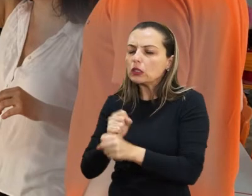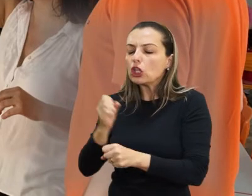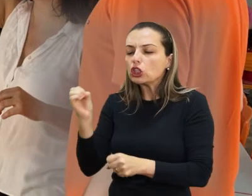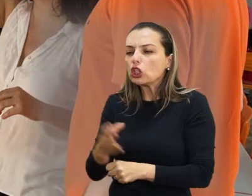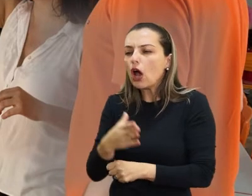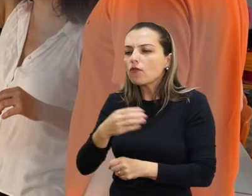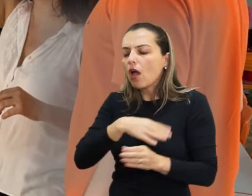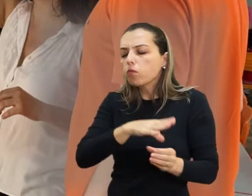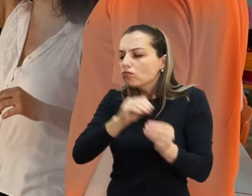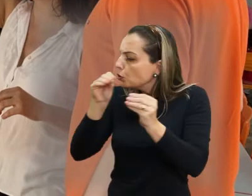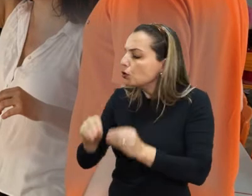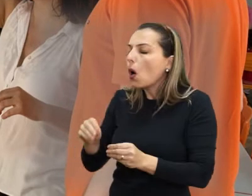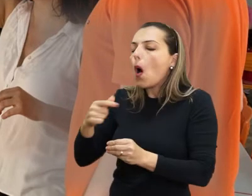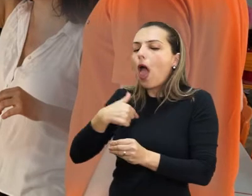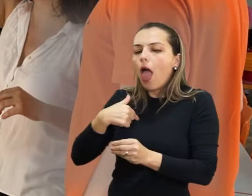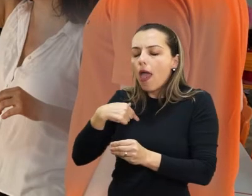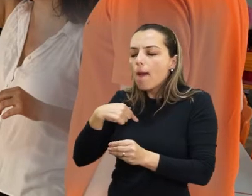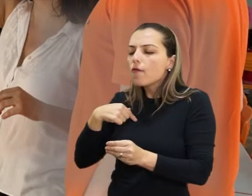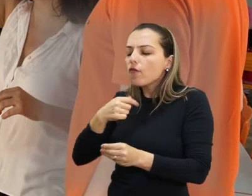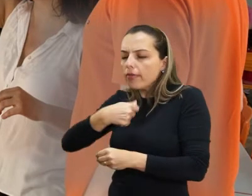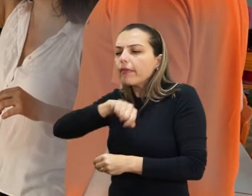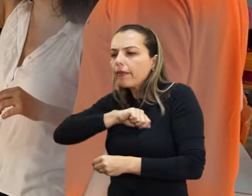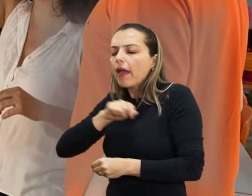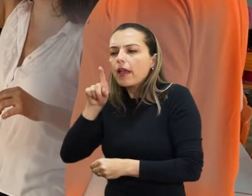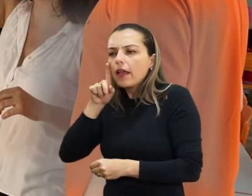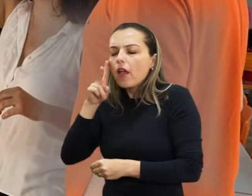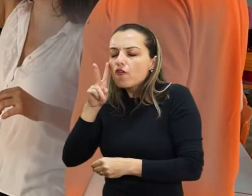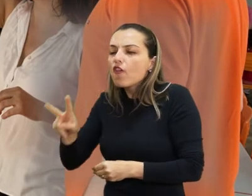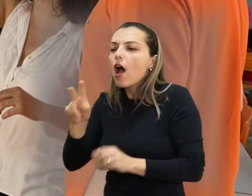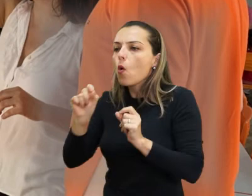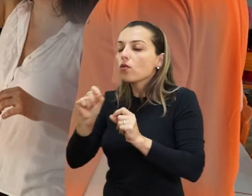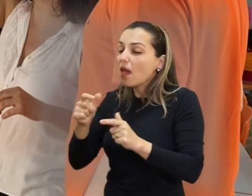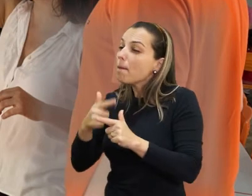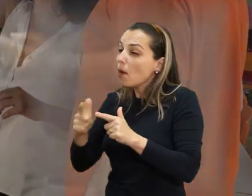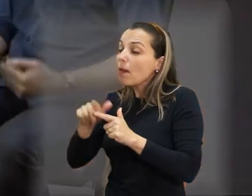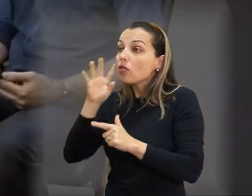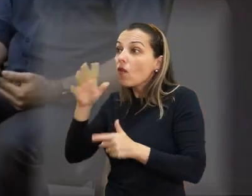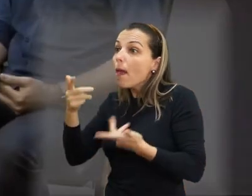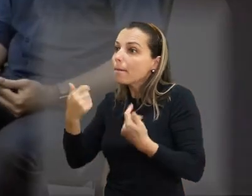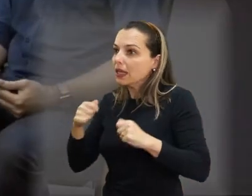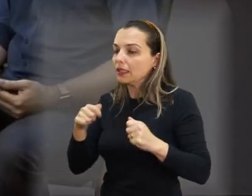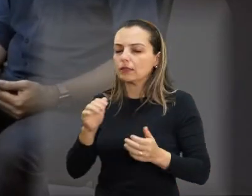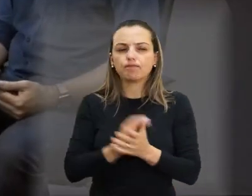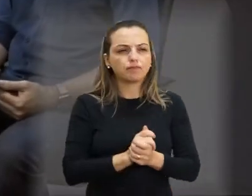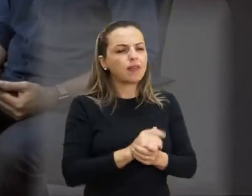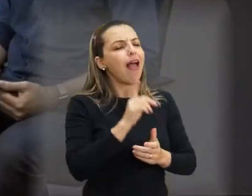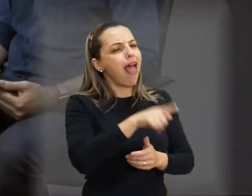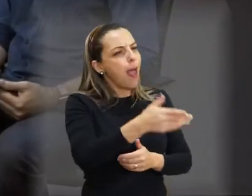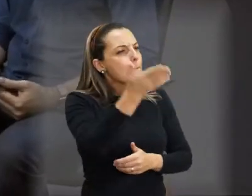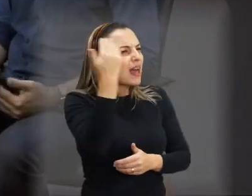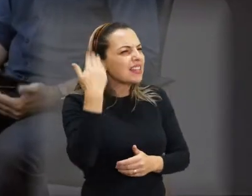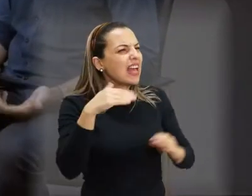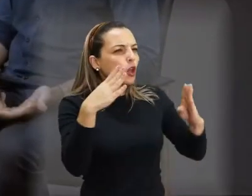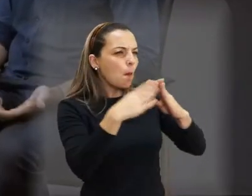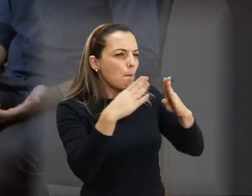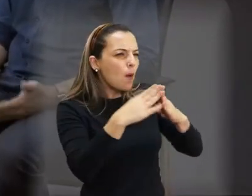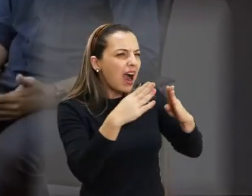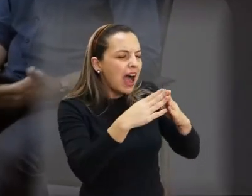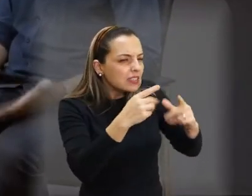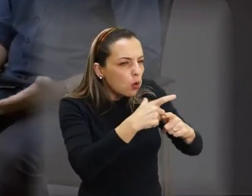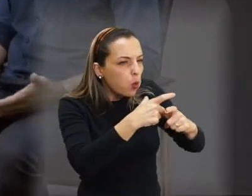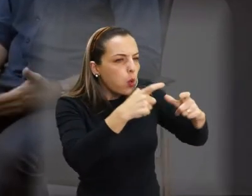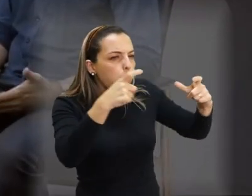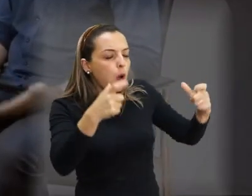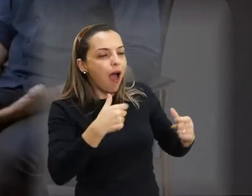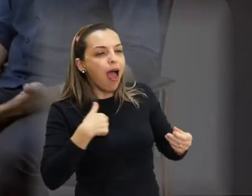gente viu que não estava funcionando, a gente cobrou providências, as providências foram tomadas. Que na verdade era numa residência que foi Exatamente, alugada, né? Uma residência muito grande, a